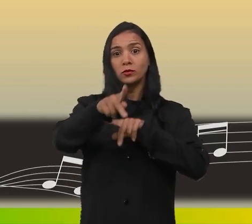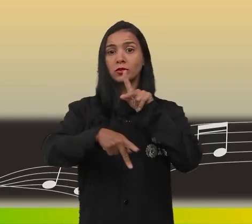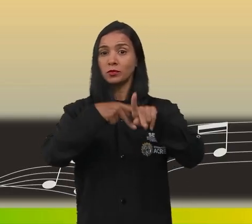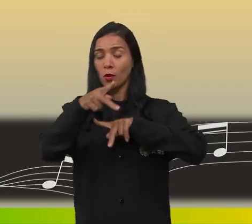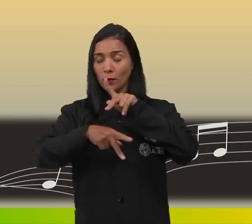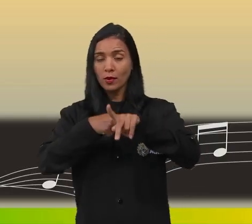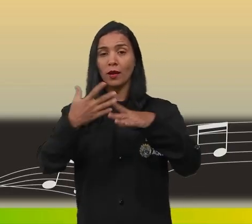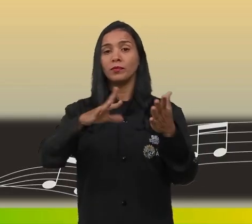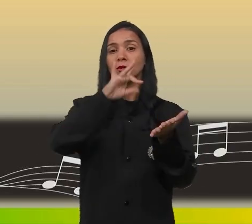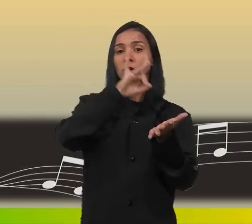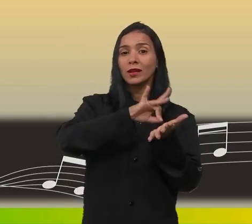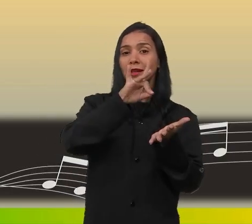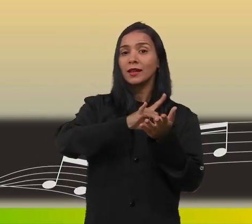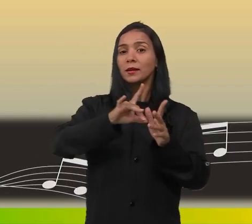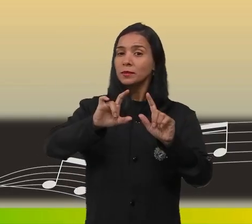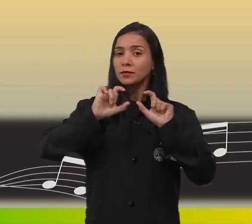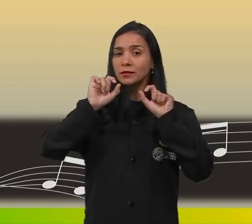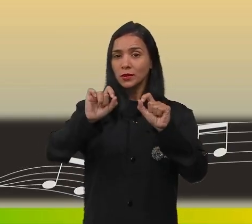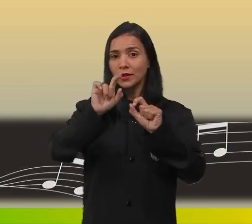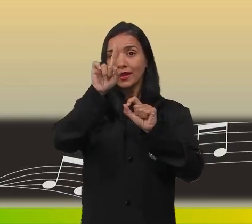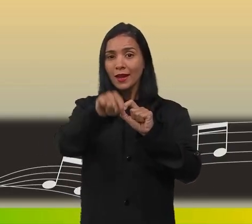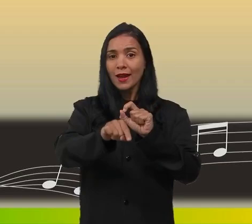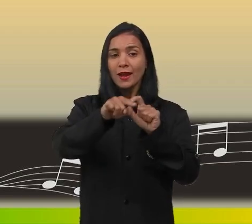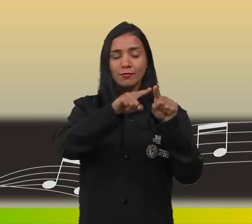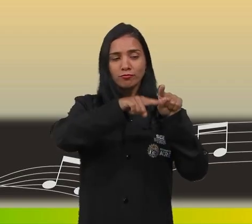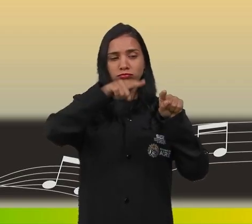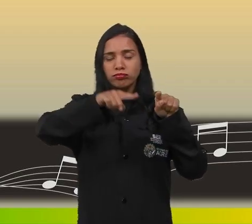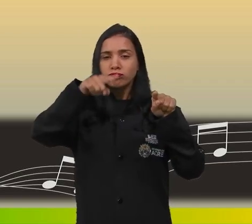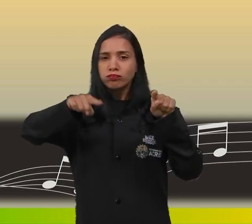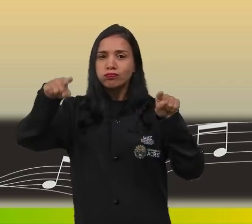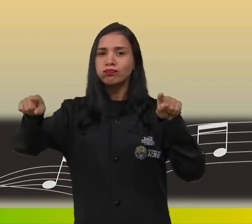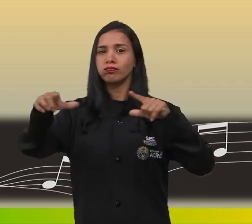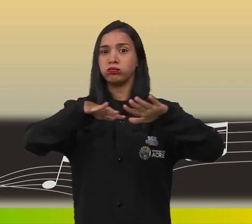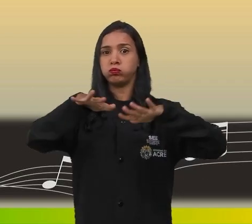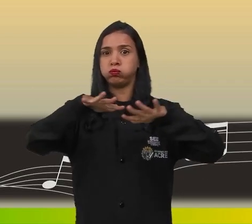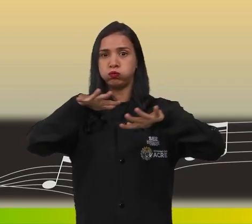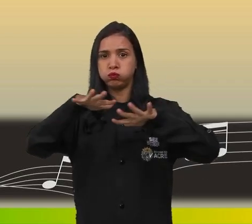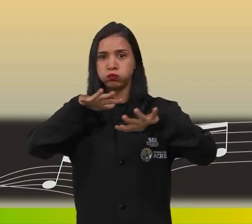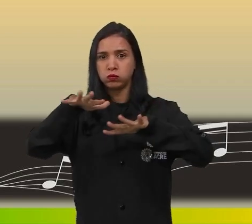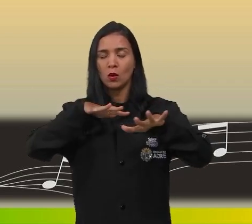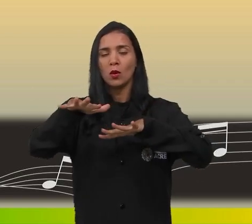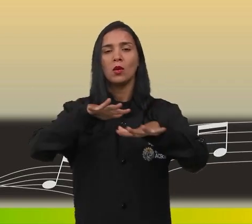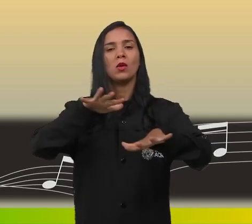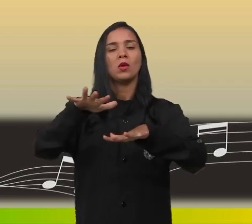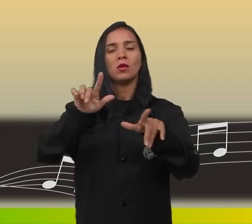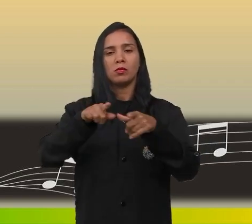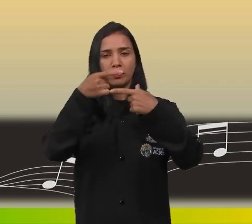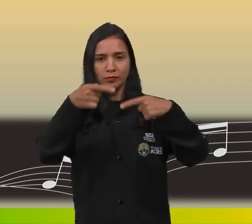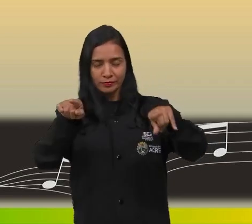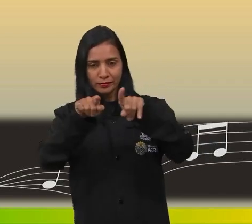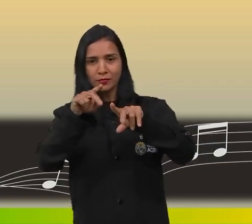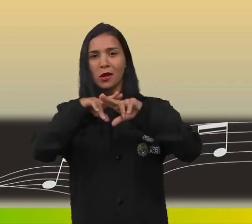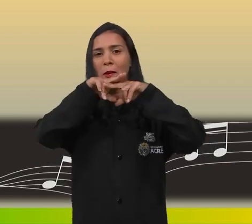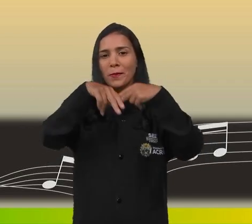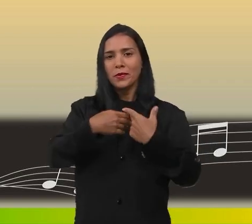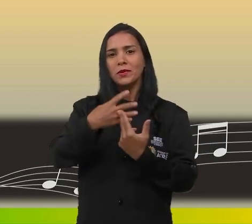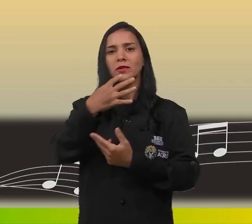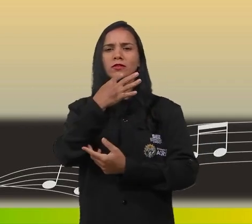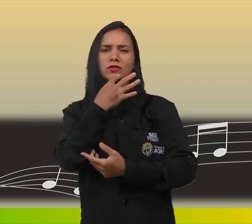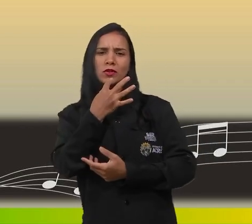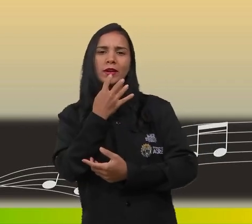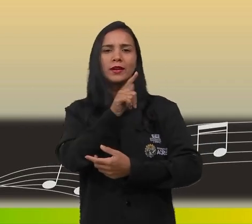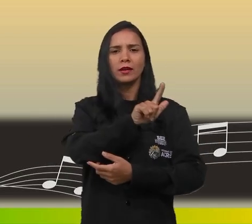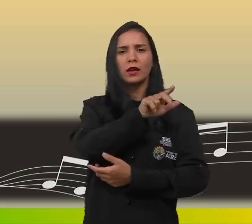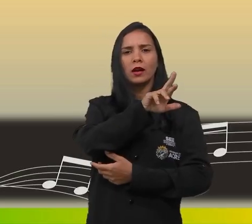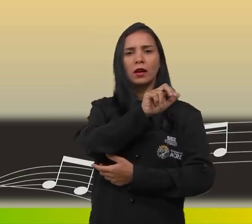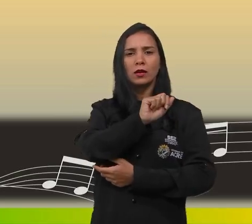vai determinar aí, como a gente já falou, é a frequência. O som grave, ele é conhecido como aquele som mais grosso. E